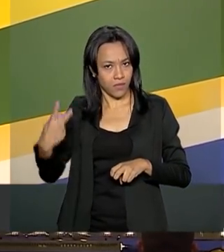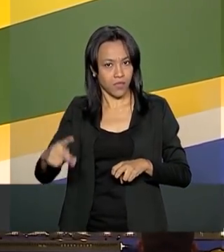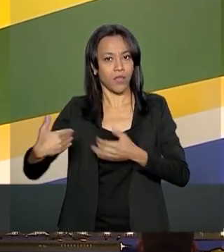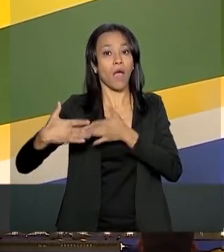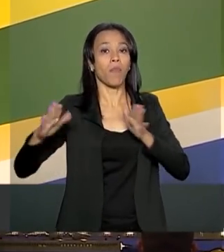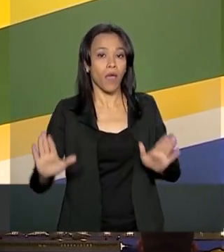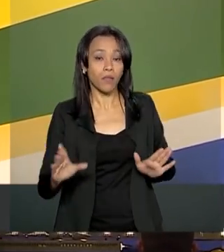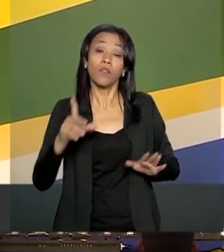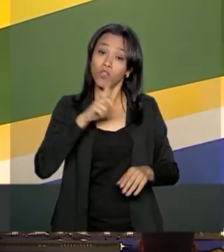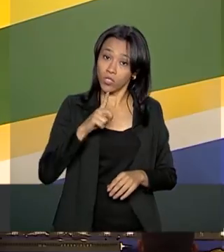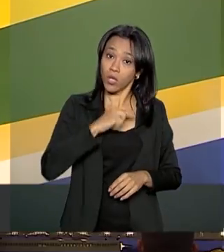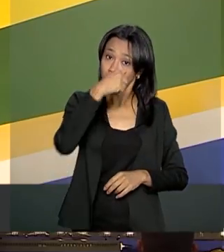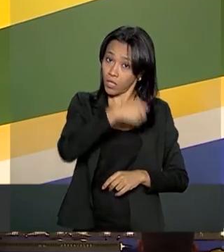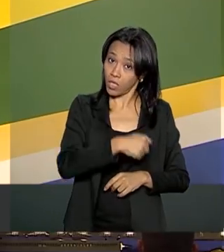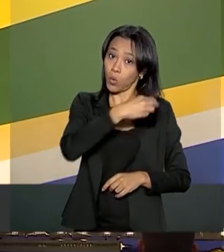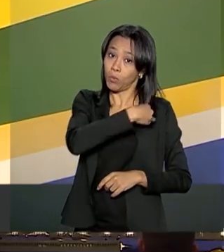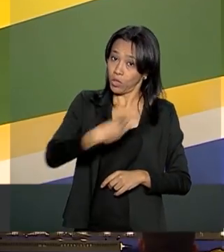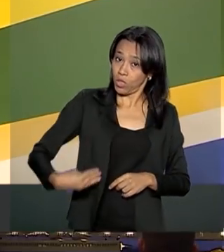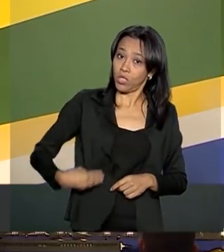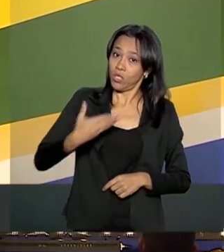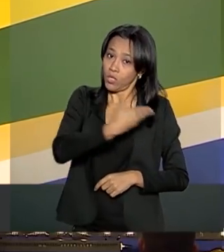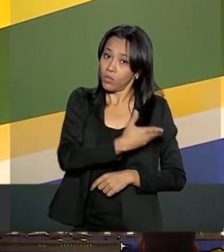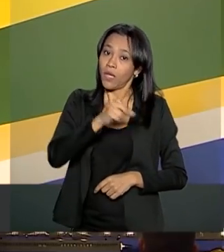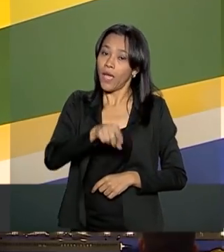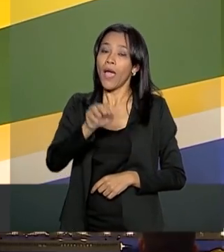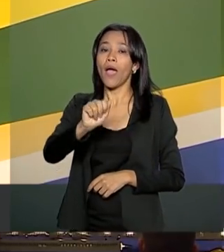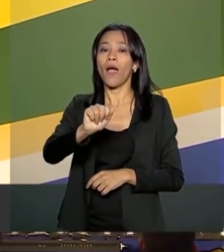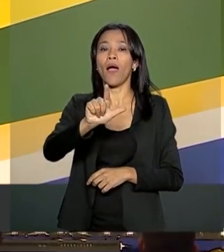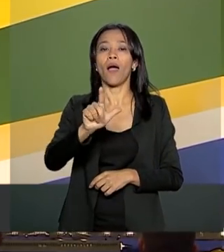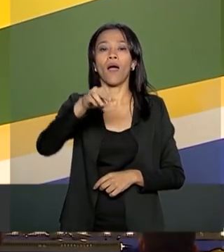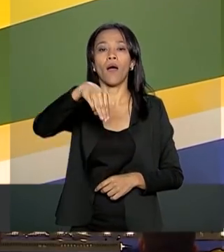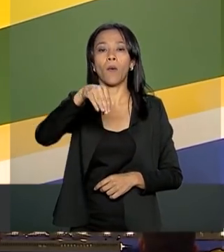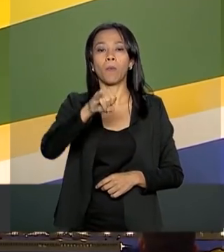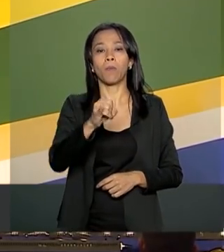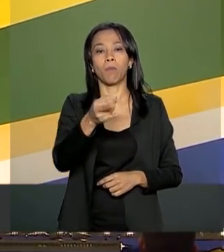que é um almirante. Almirante Bento.